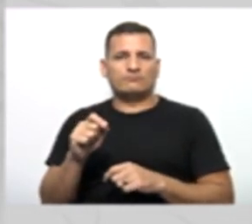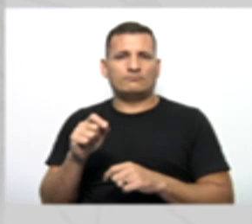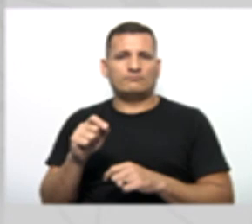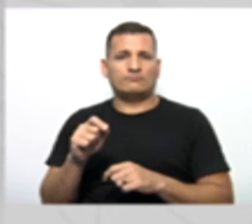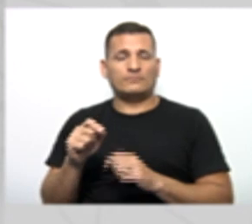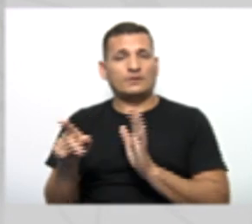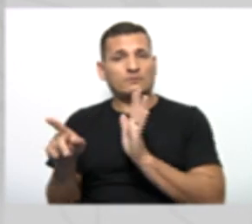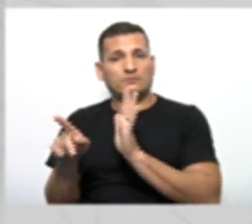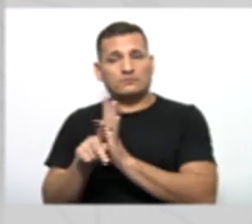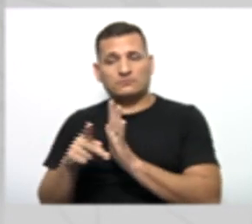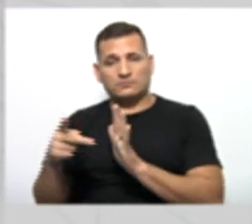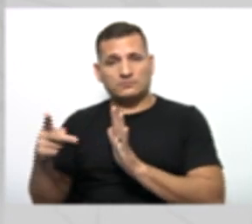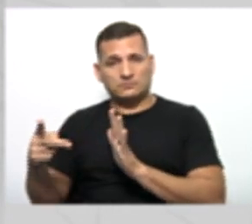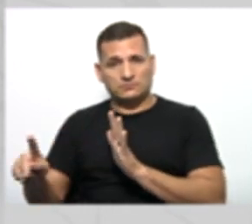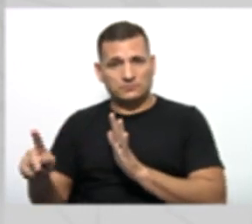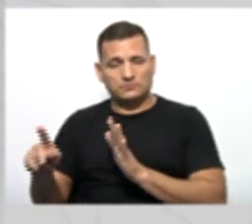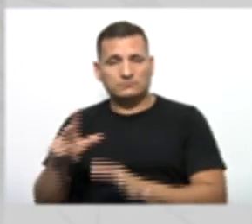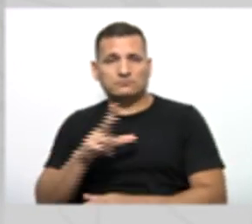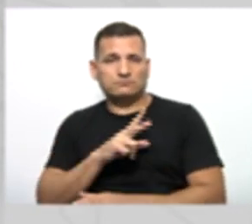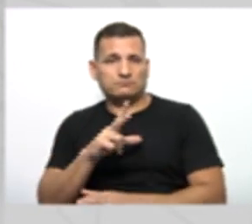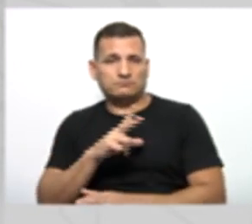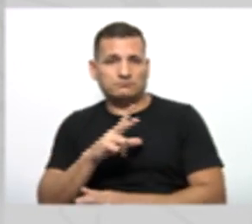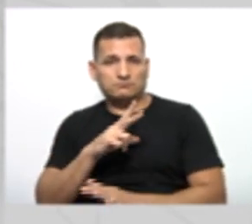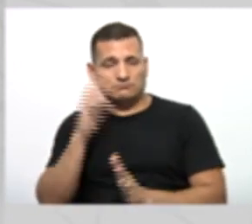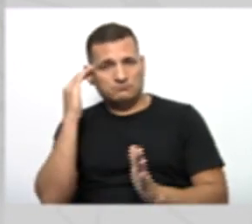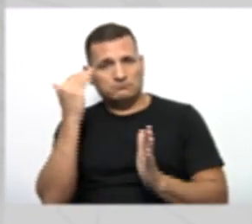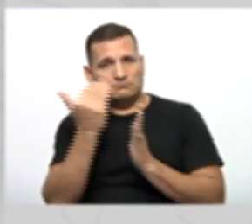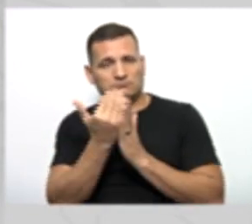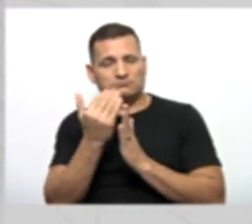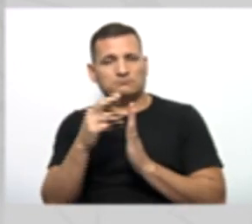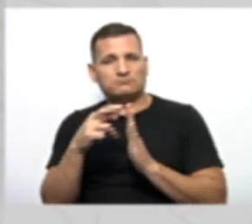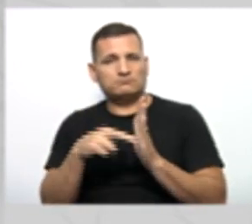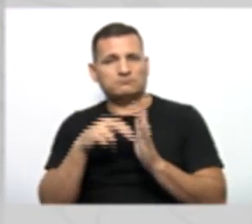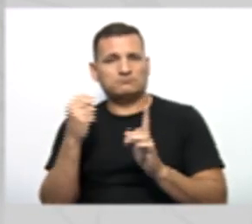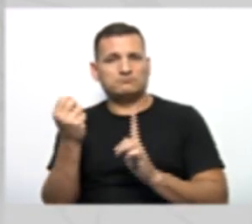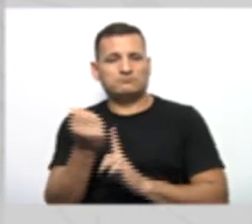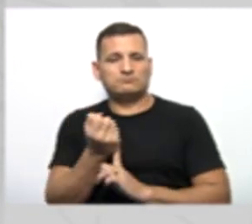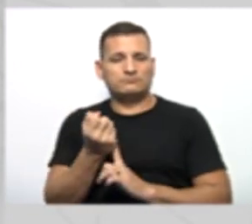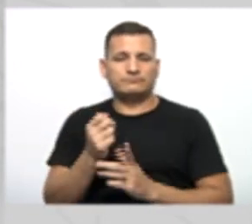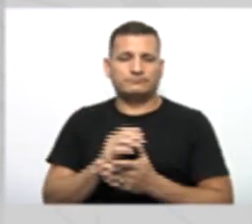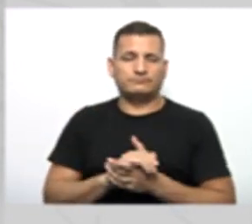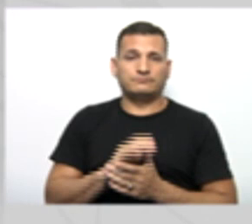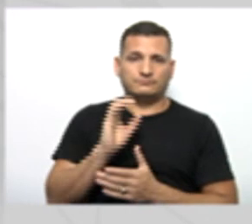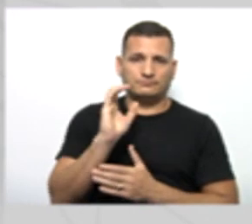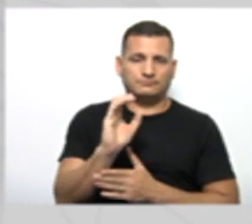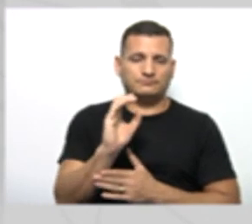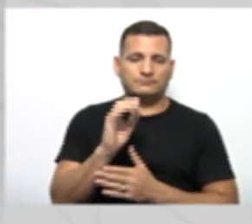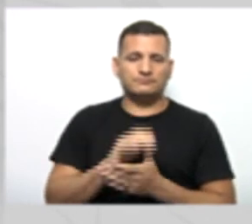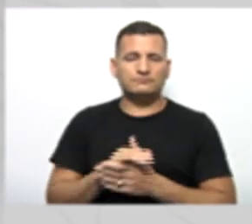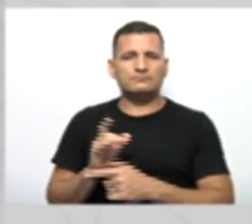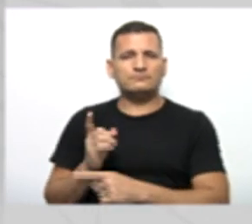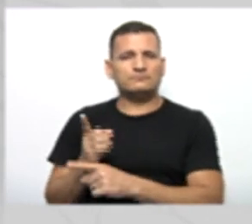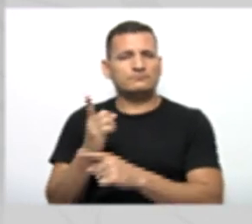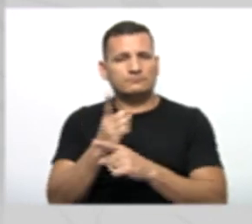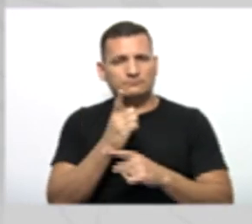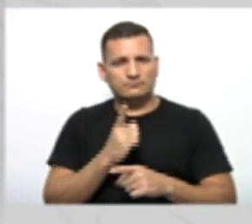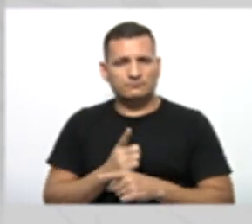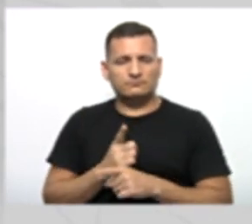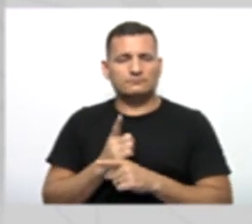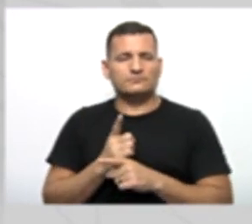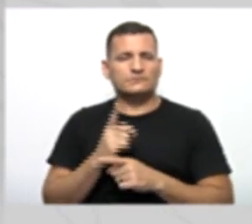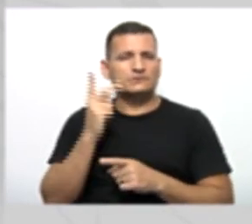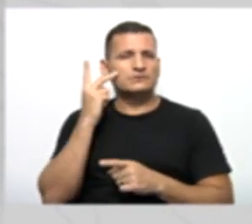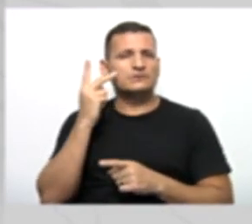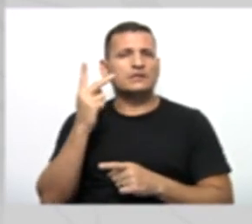propriedade privada. Letra C, identificar os recursos naturais que existem no